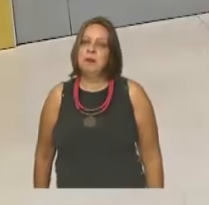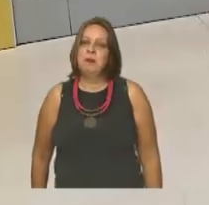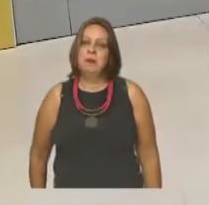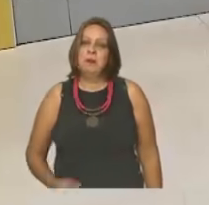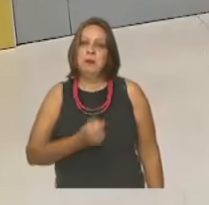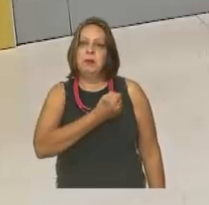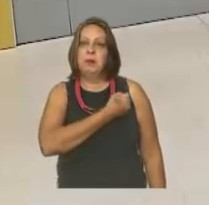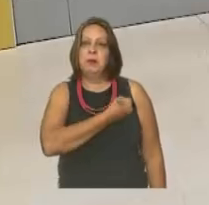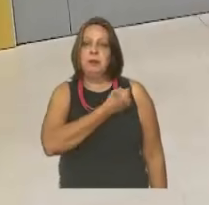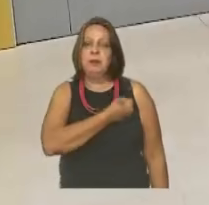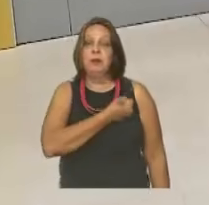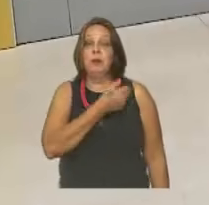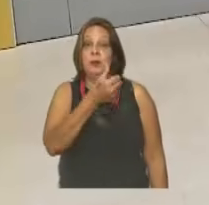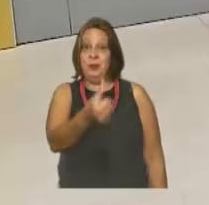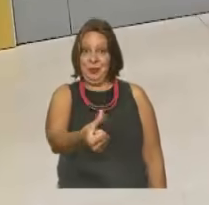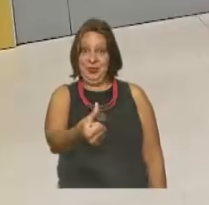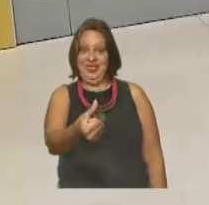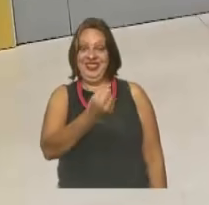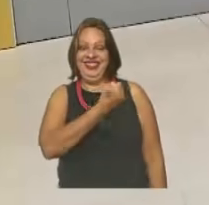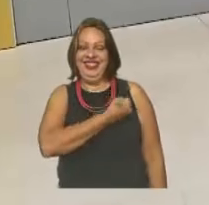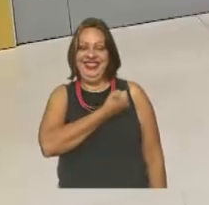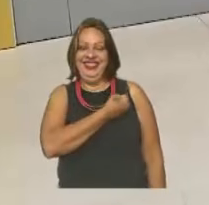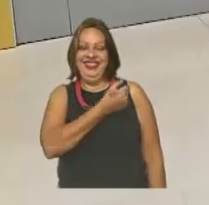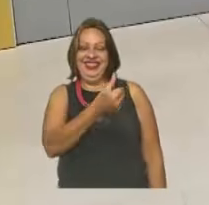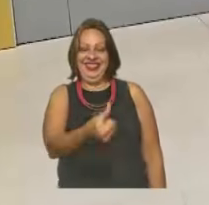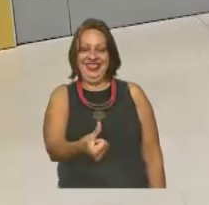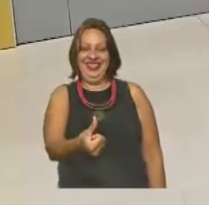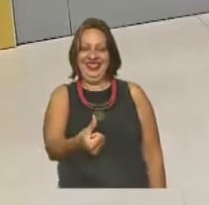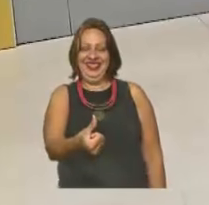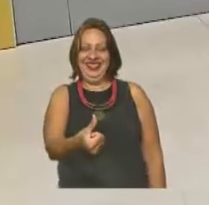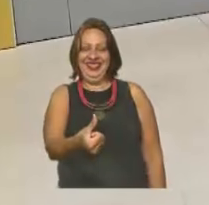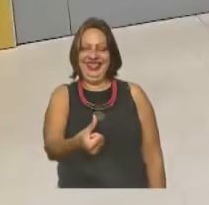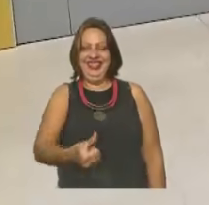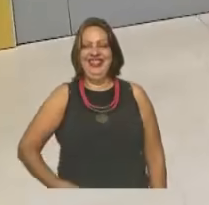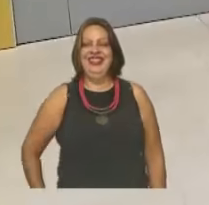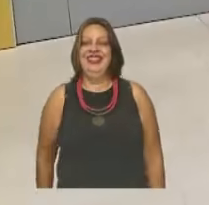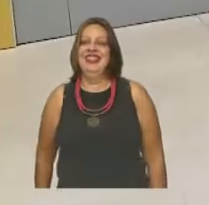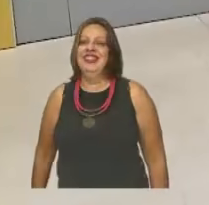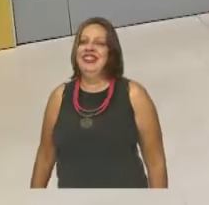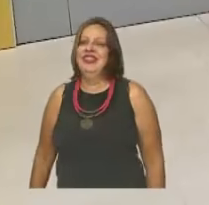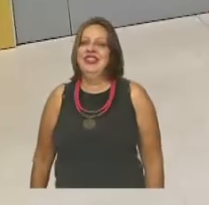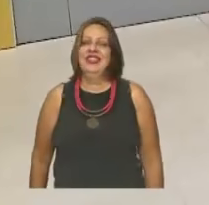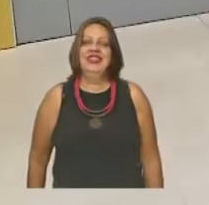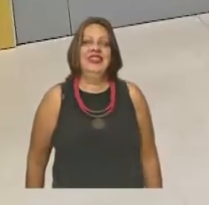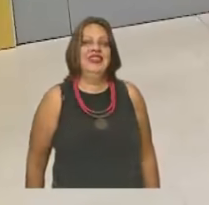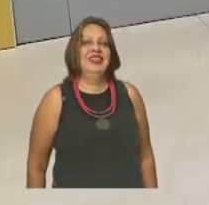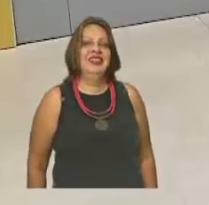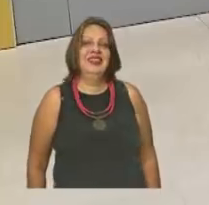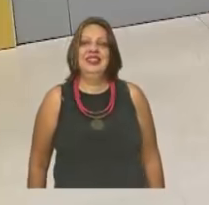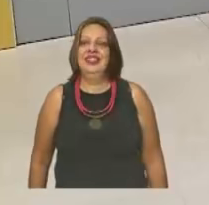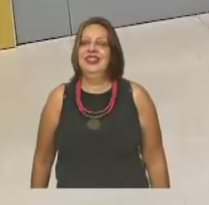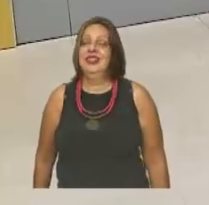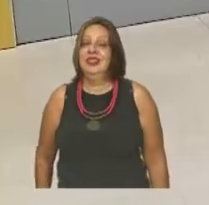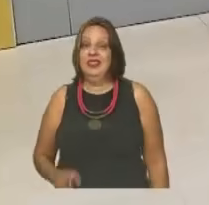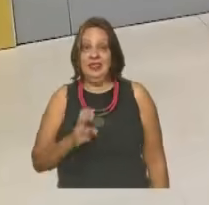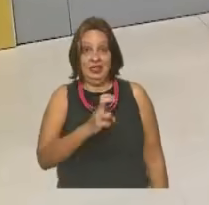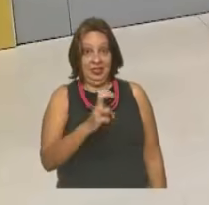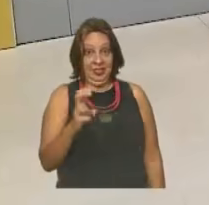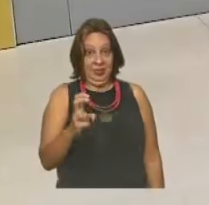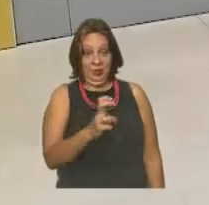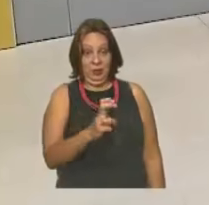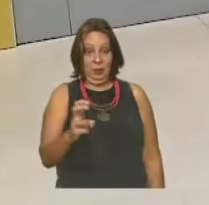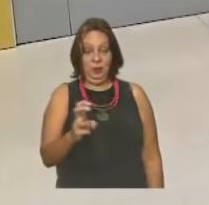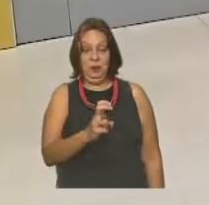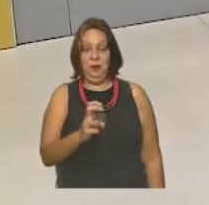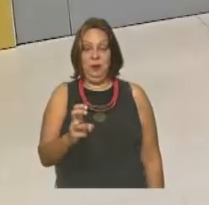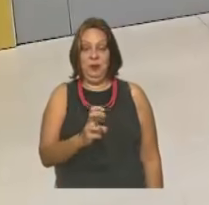número 13, voltando para pegar o 6. Número 6. Saiu o número 6, é a vez do